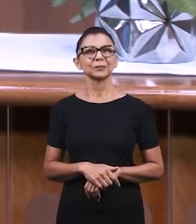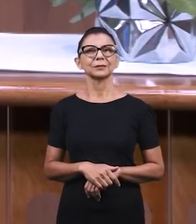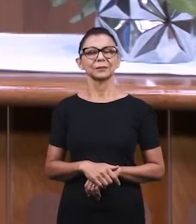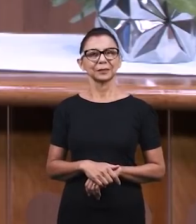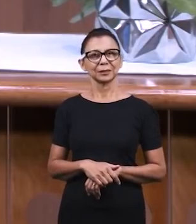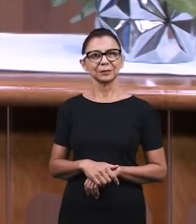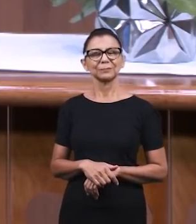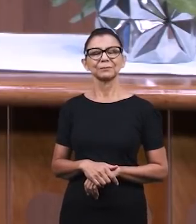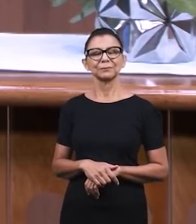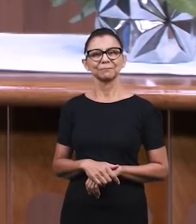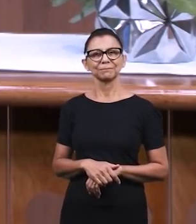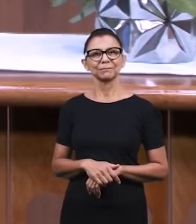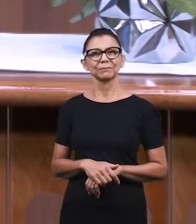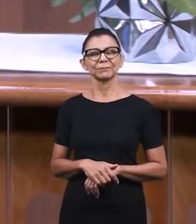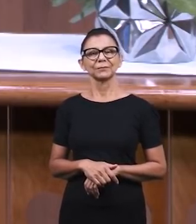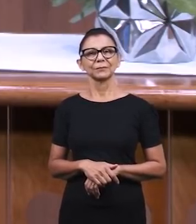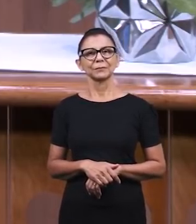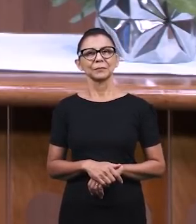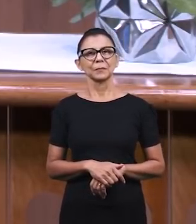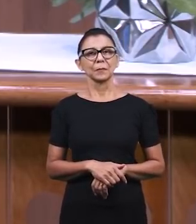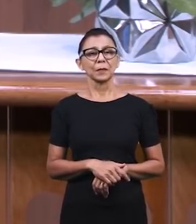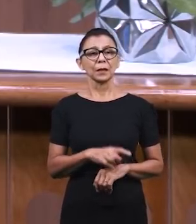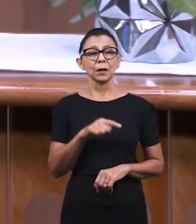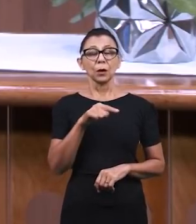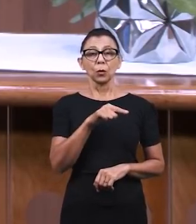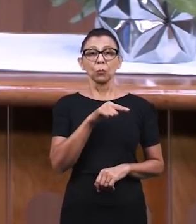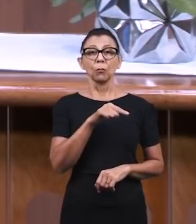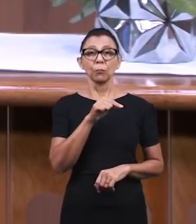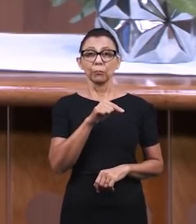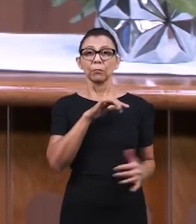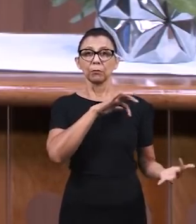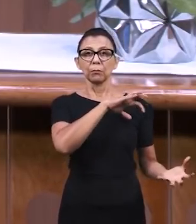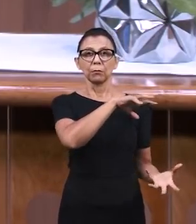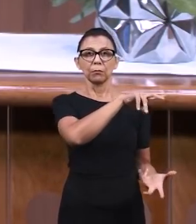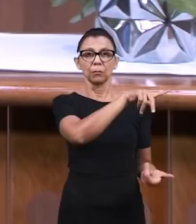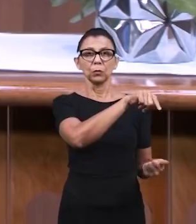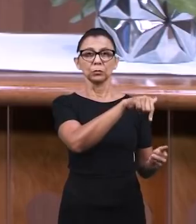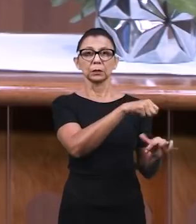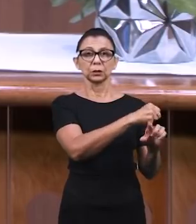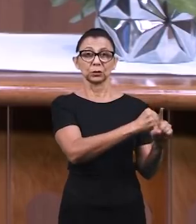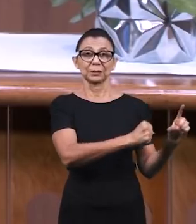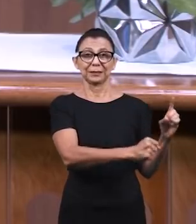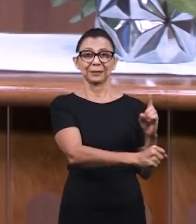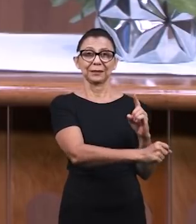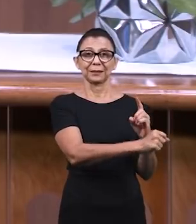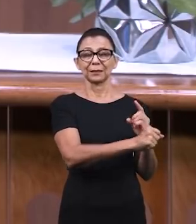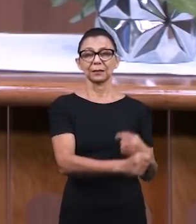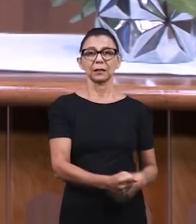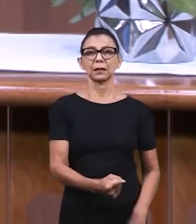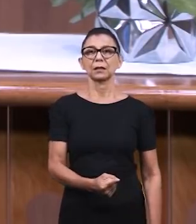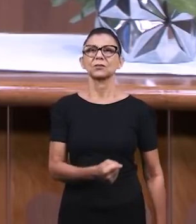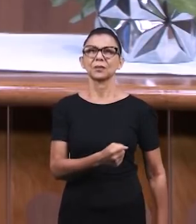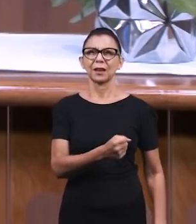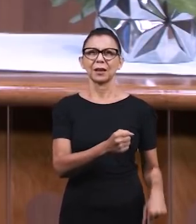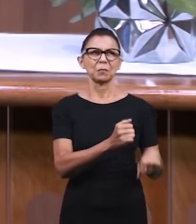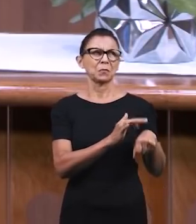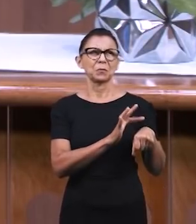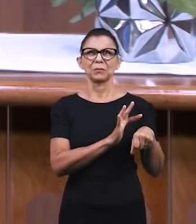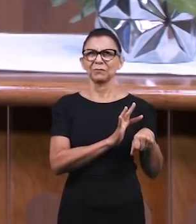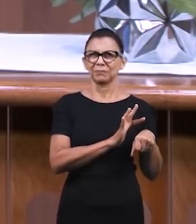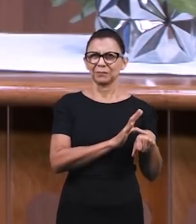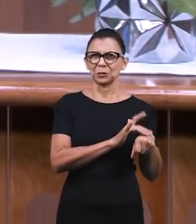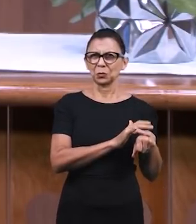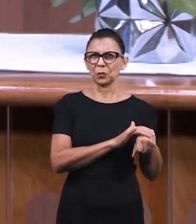dentro da situação do povo. O mundo, ele vive numa situação